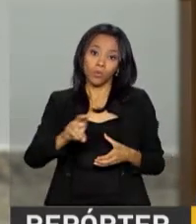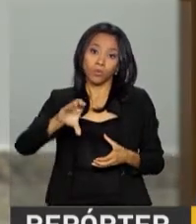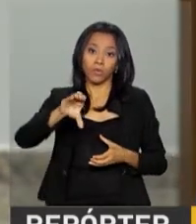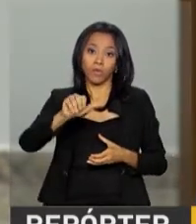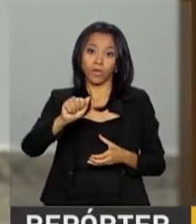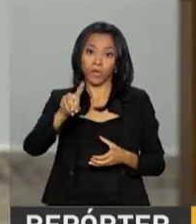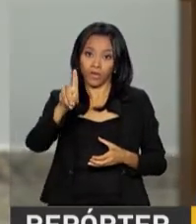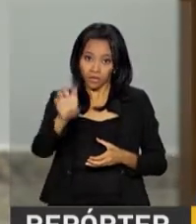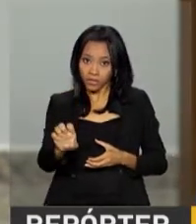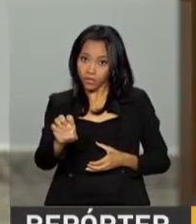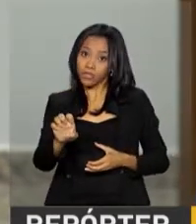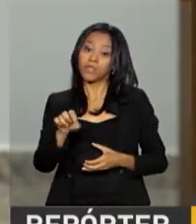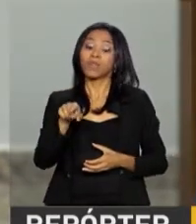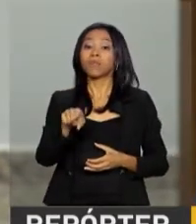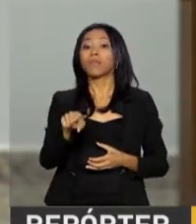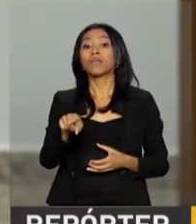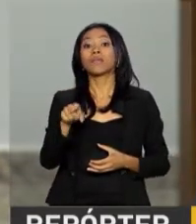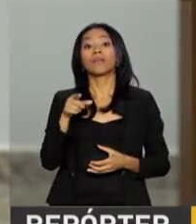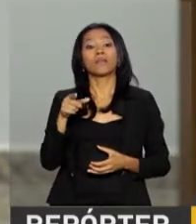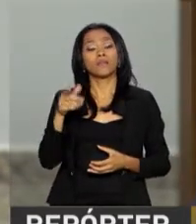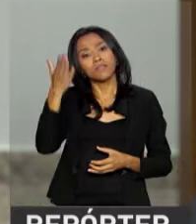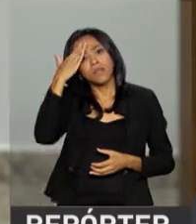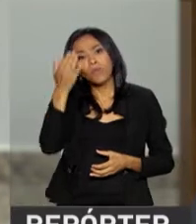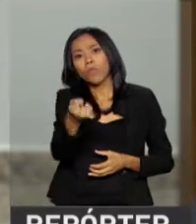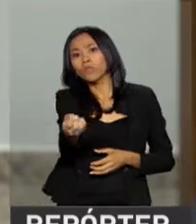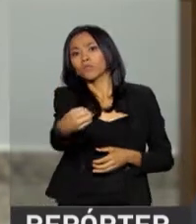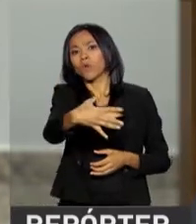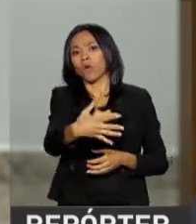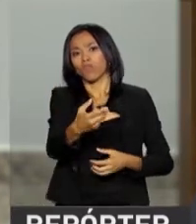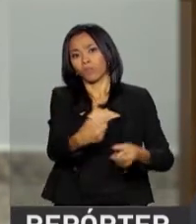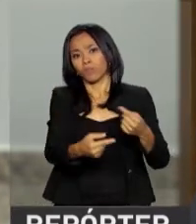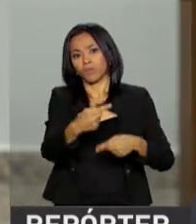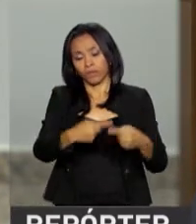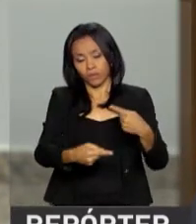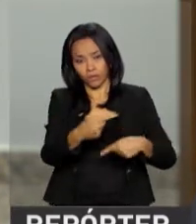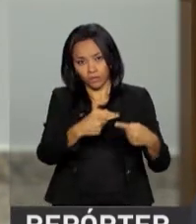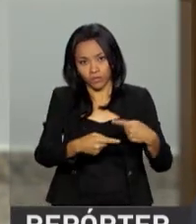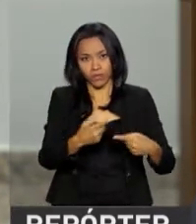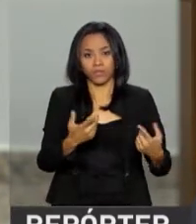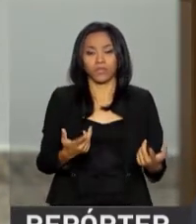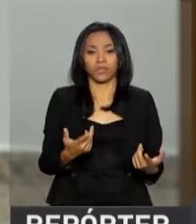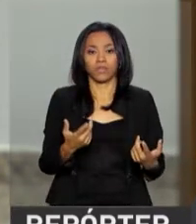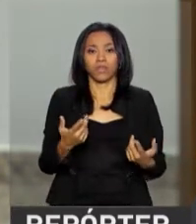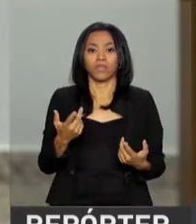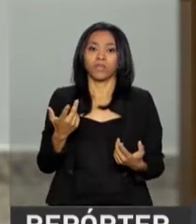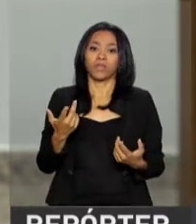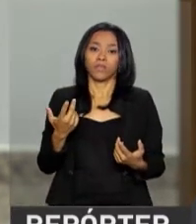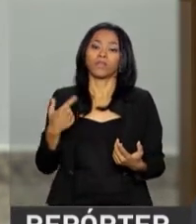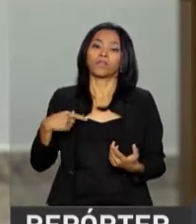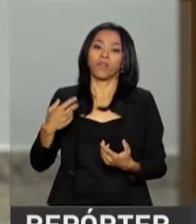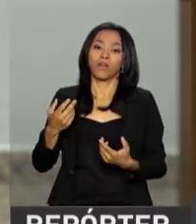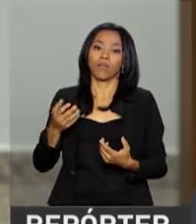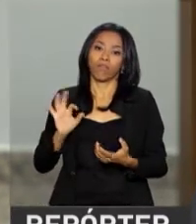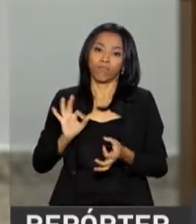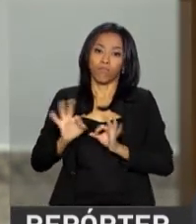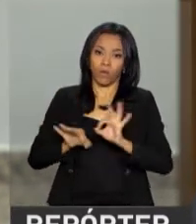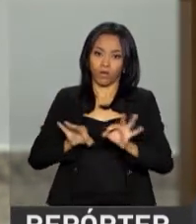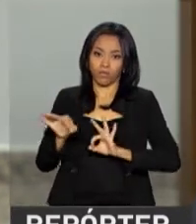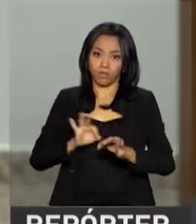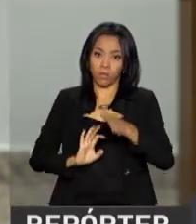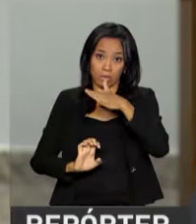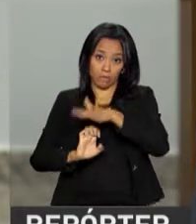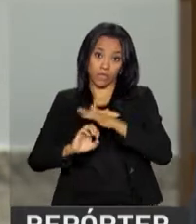é a nova política que está sendo implementada pela petrobras ela